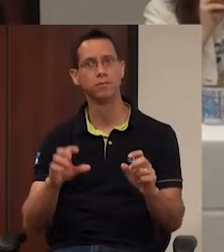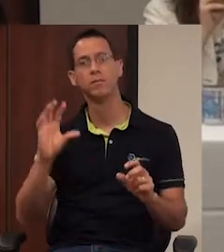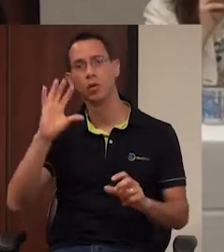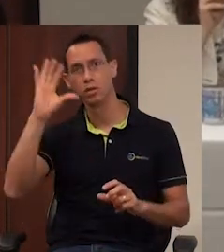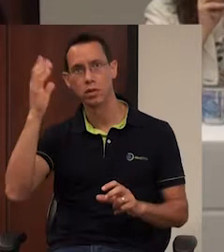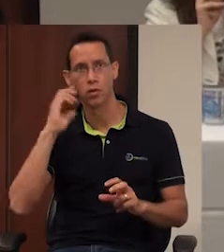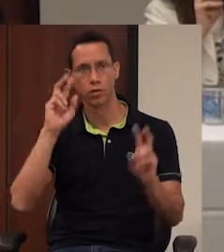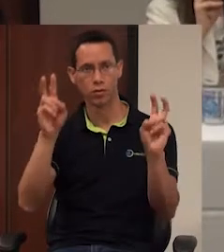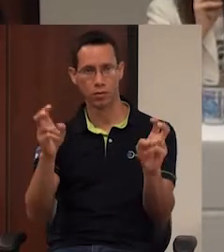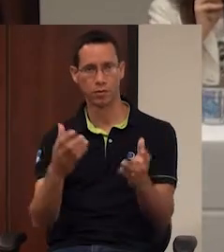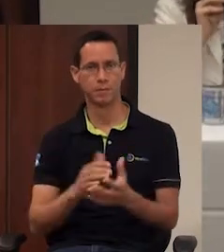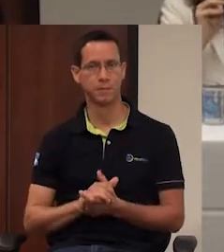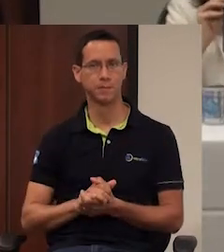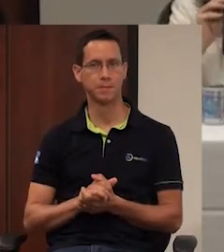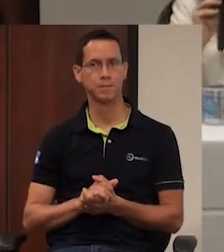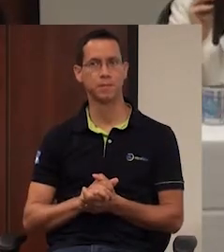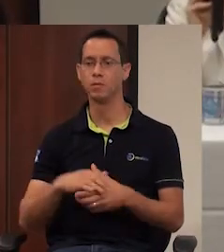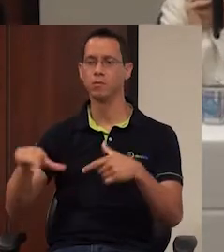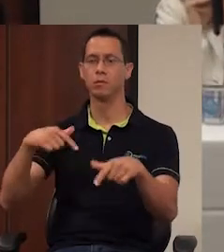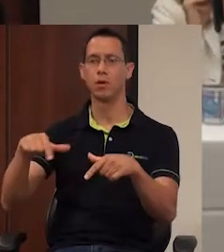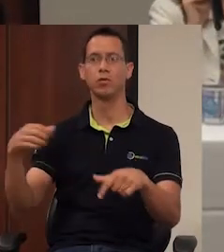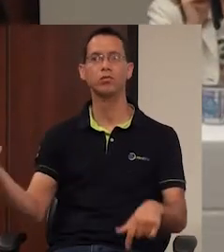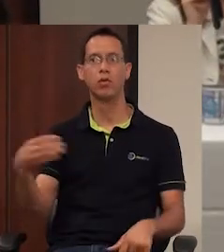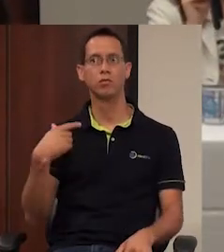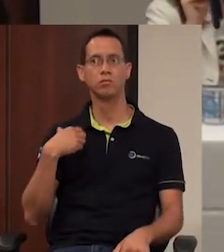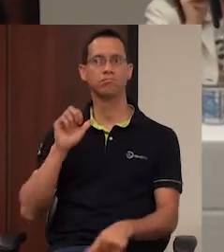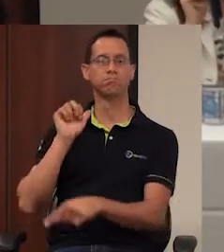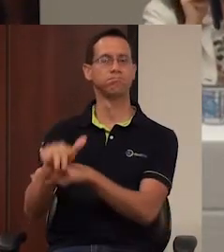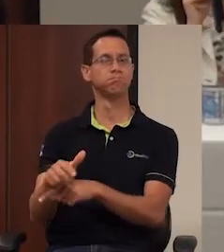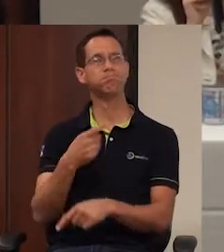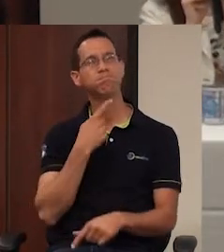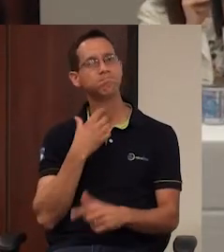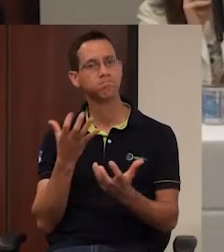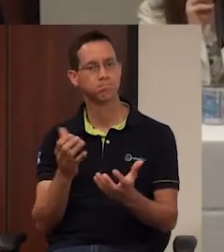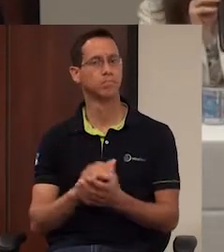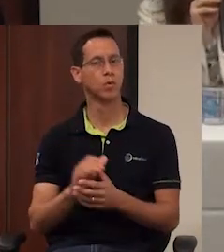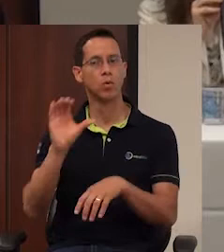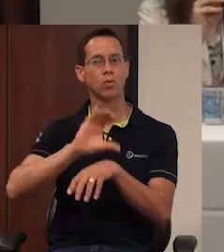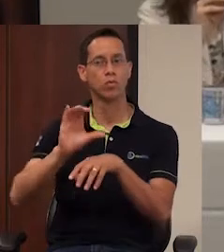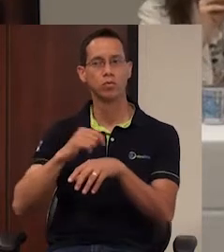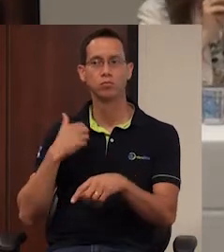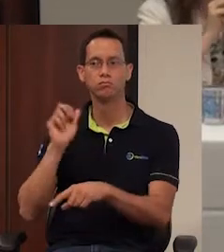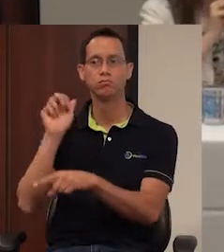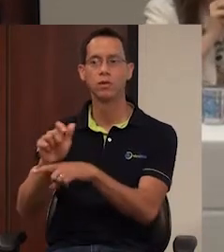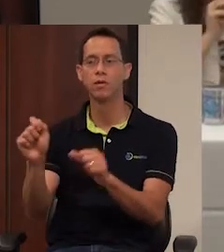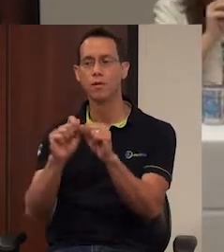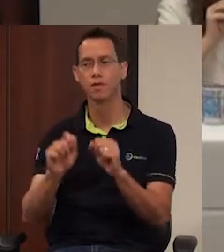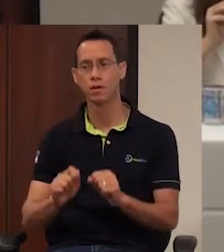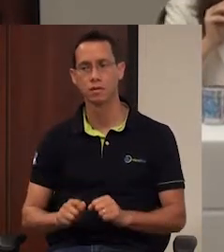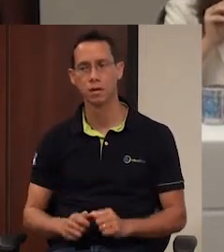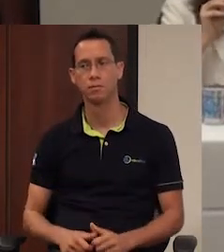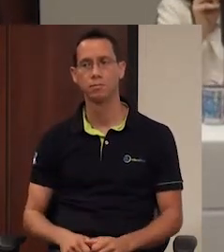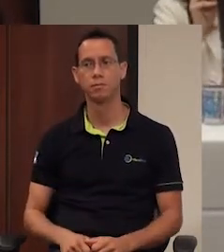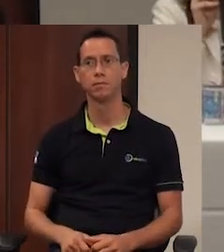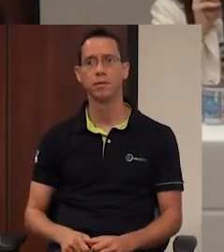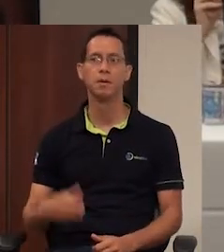situação. Então, sobre um emprego novo que eu quero ingressar, sobre um curso que eu quero começar a fazer, sobre abrir ou não